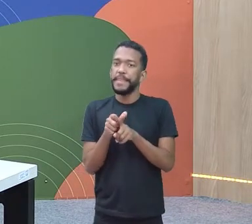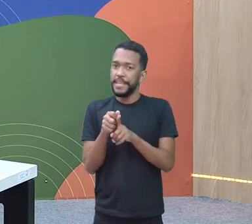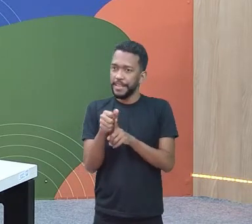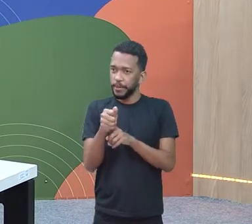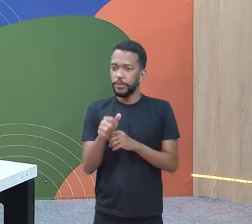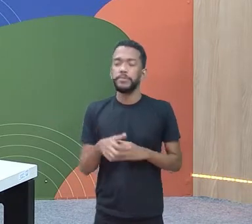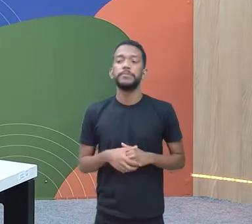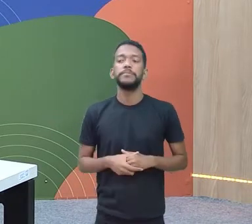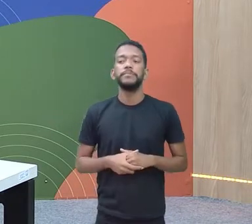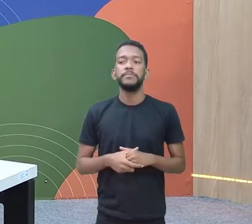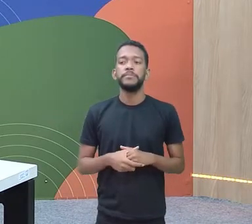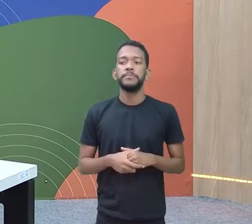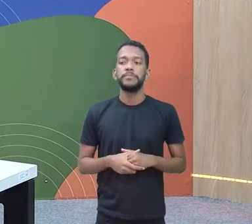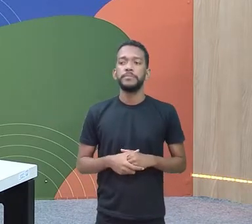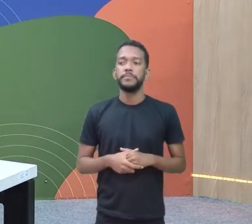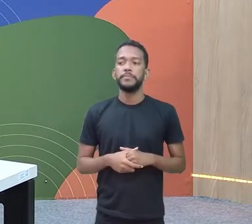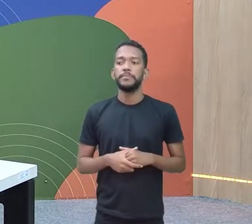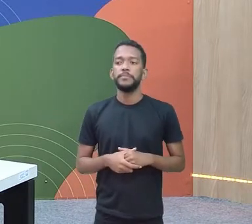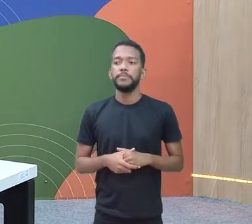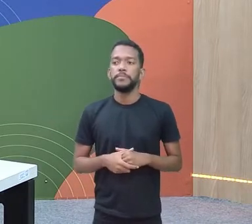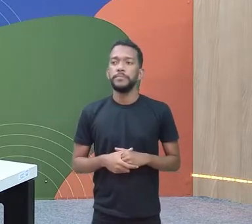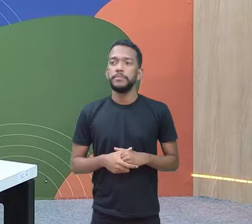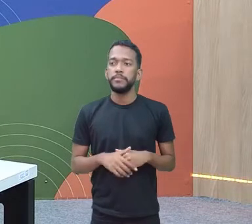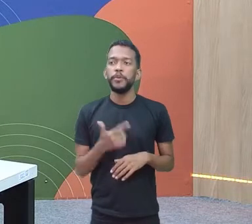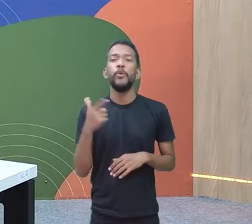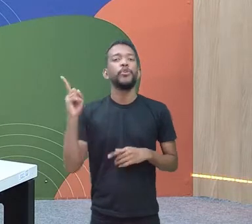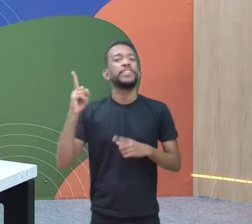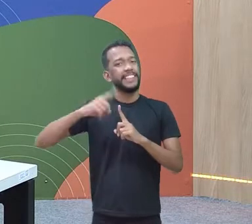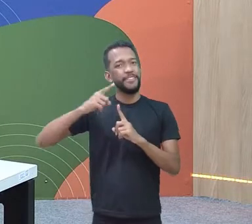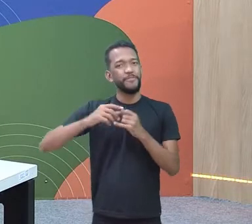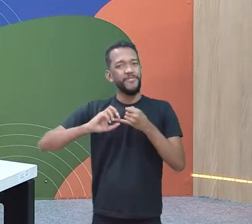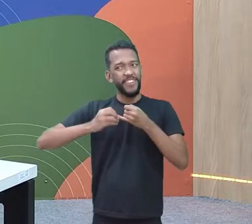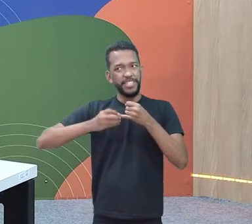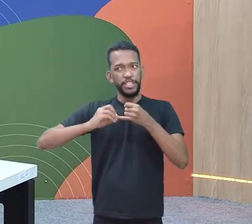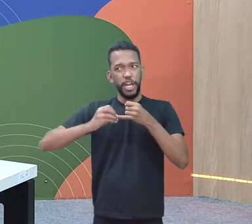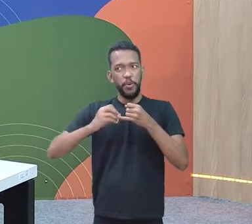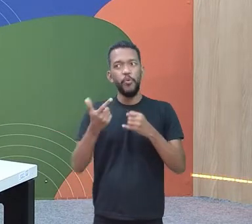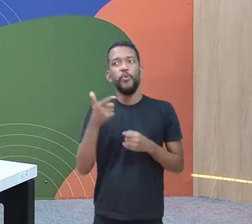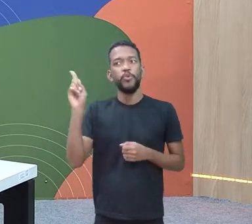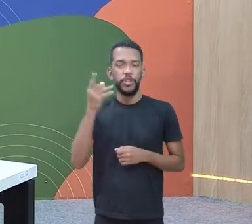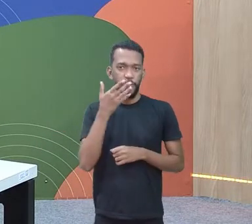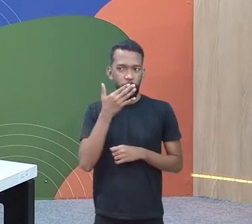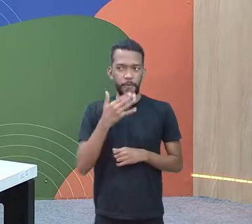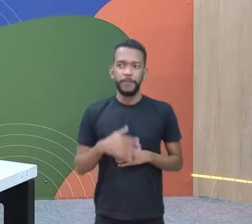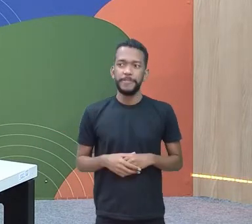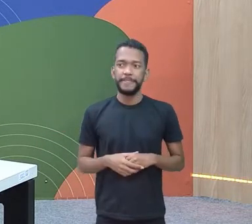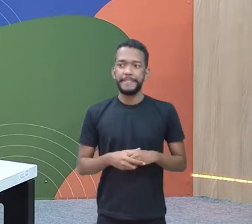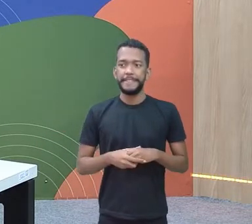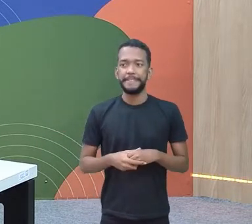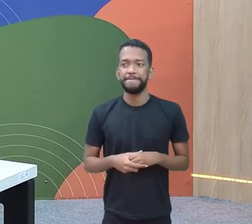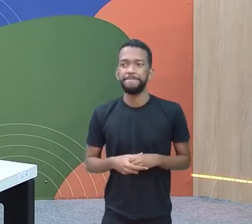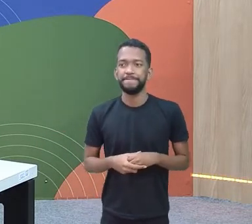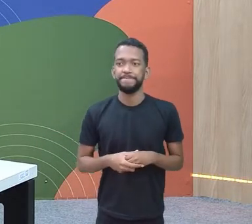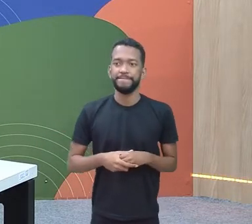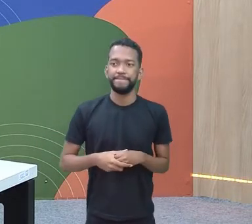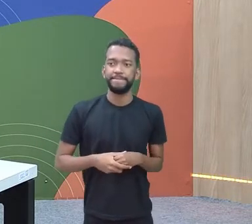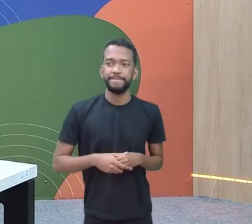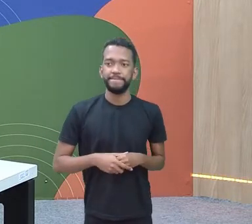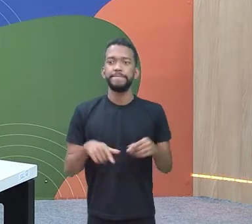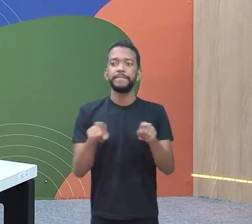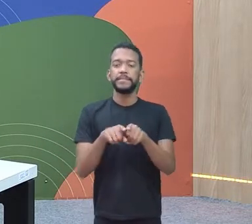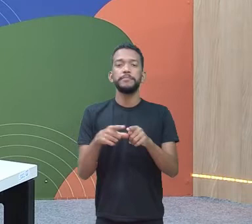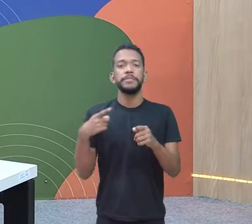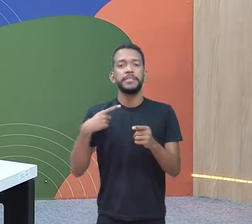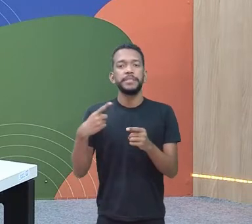né? Tenho um outro tipo de feijão com uma outra cor. Tenho também